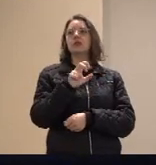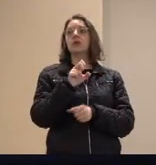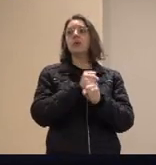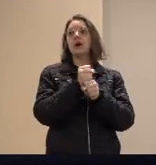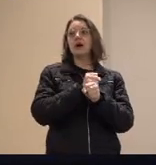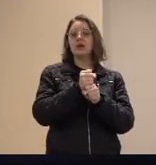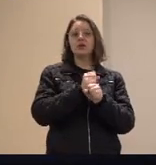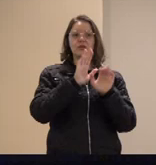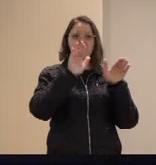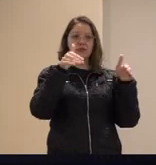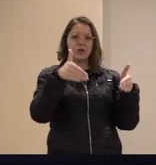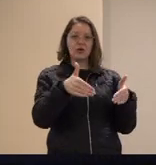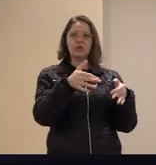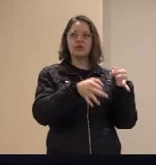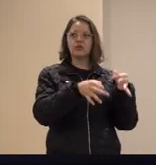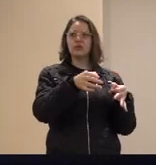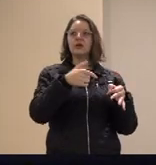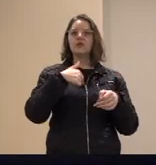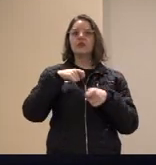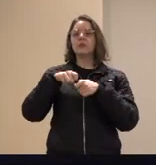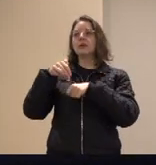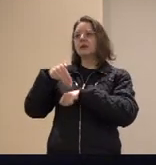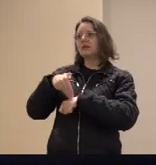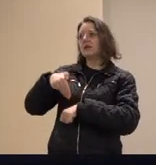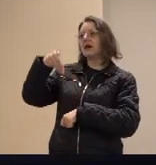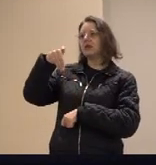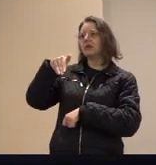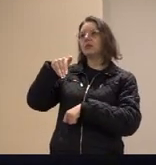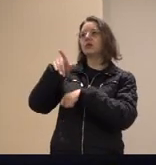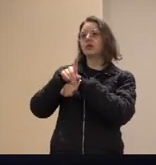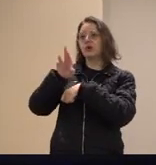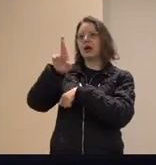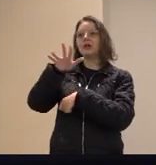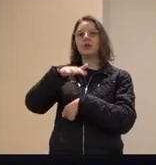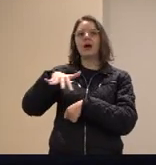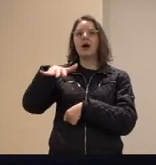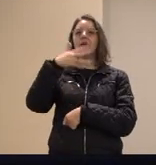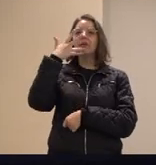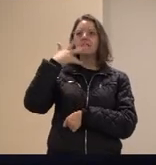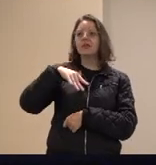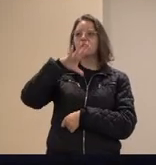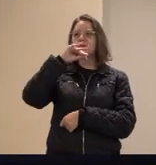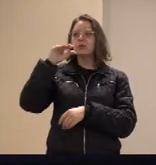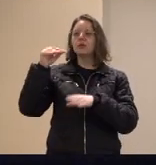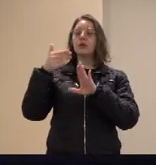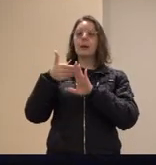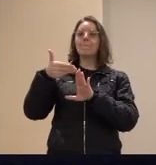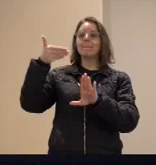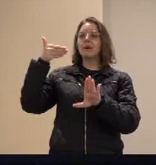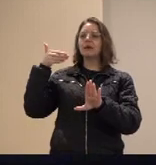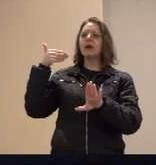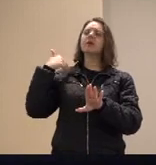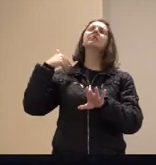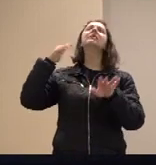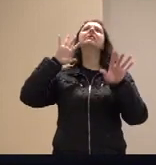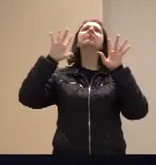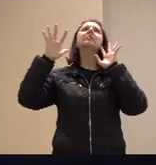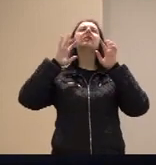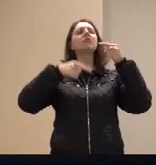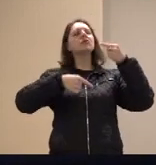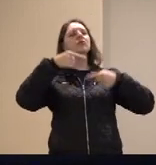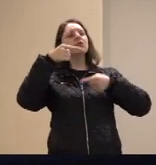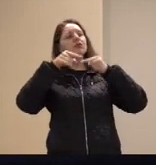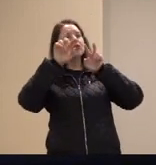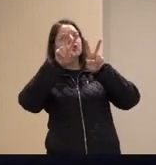foi exatamente na área da infância e juventude. E lá naquela época me lembro de discutir esses temas com esta ênfase